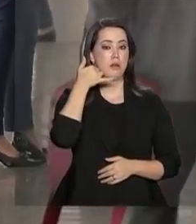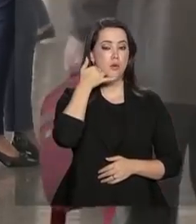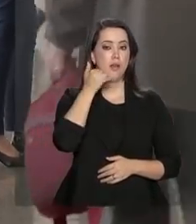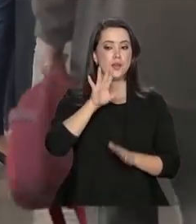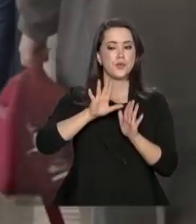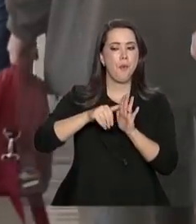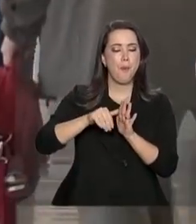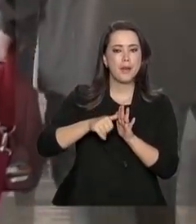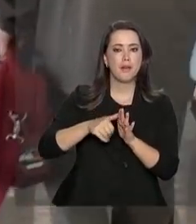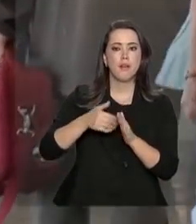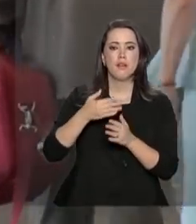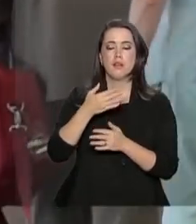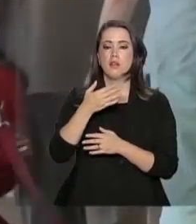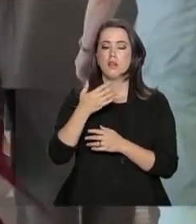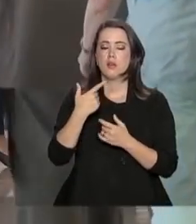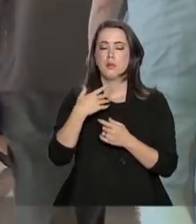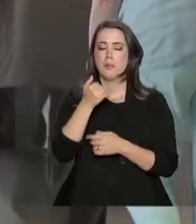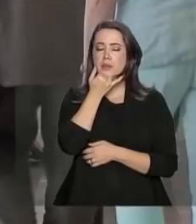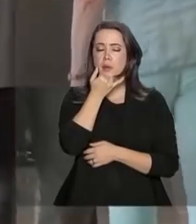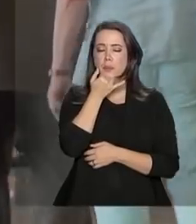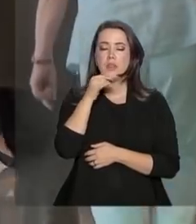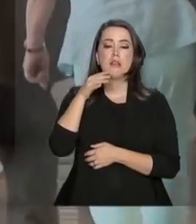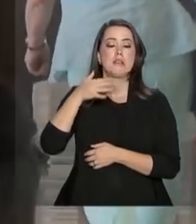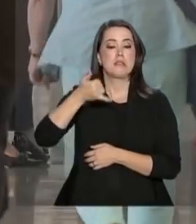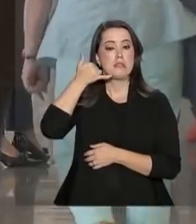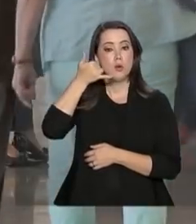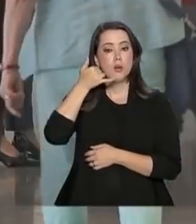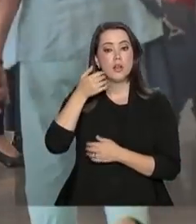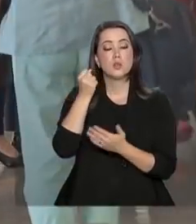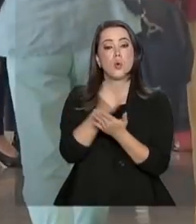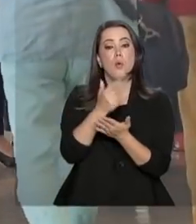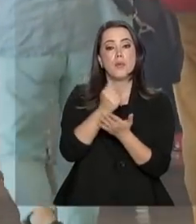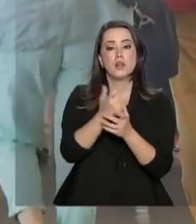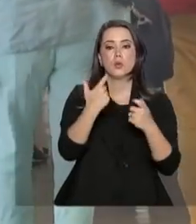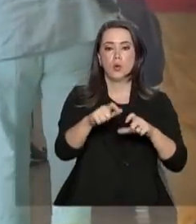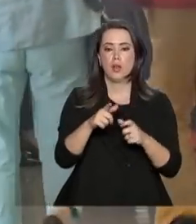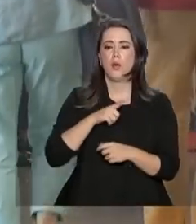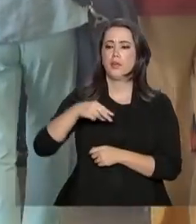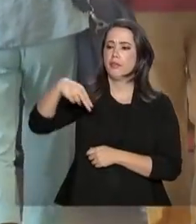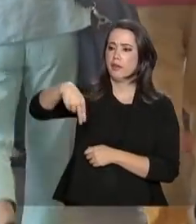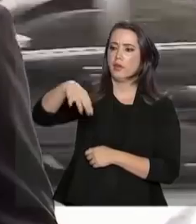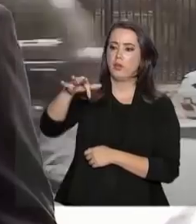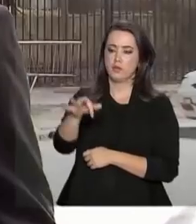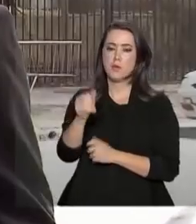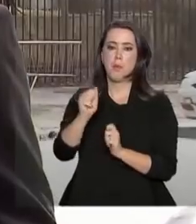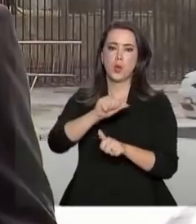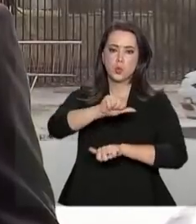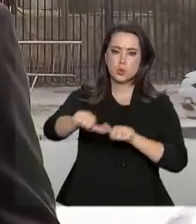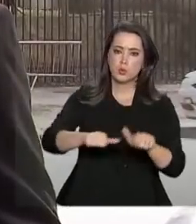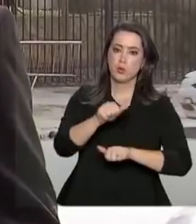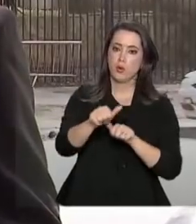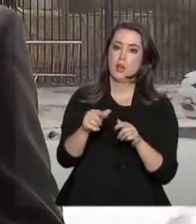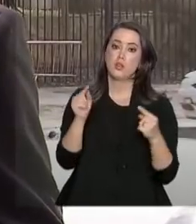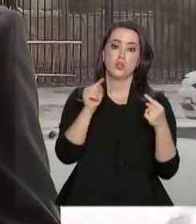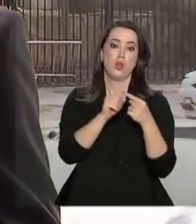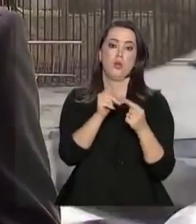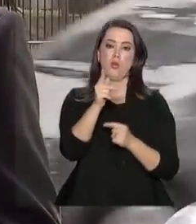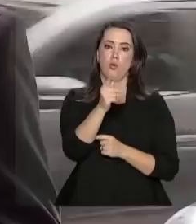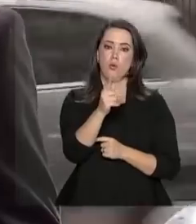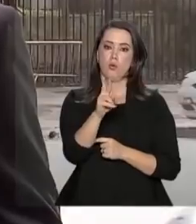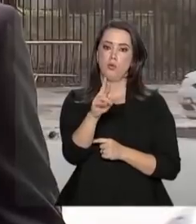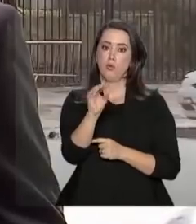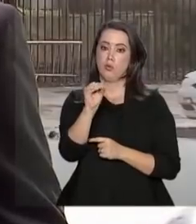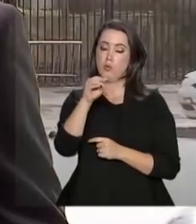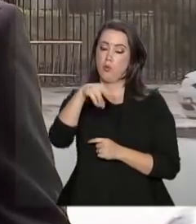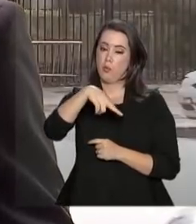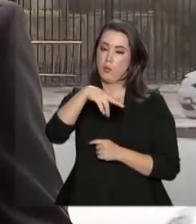comprados em estabelecimentos legalizados com nota fiscal podem ser trocados Com base no código de defesa do consumidor para saber